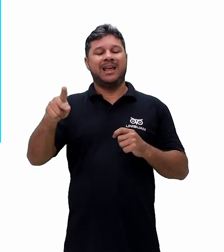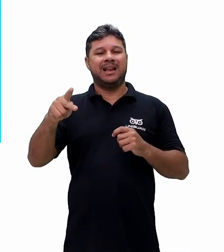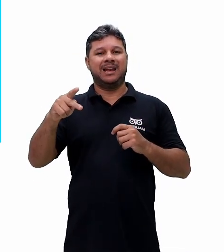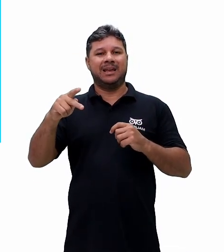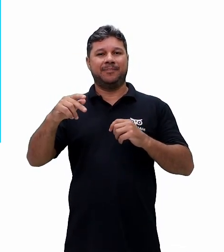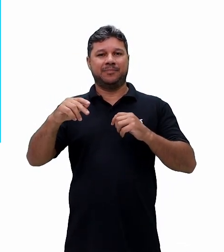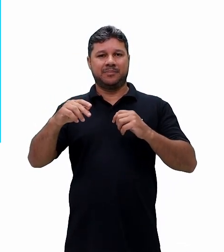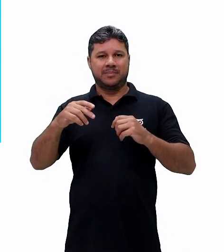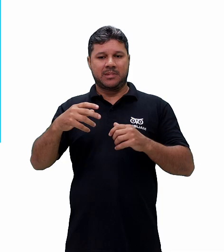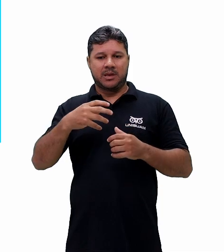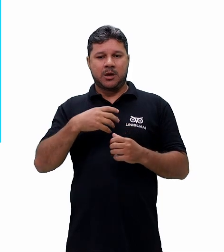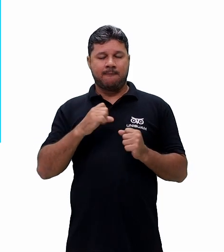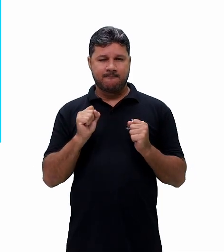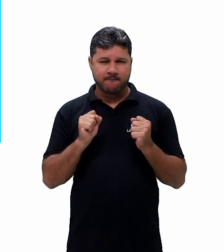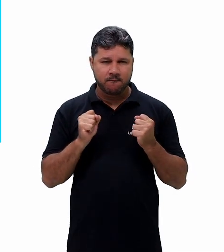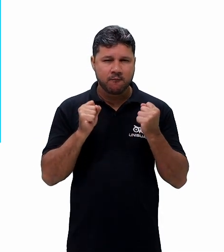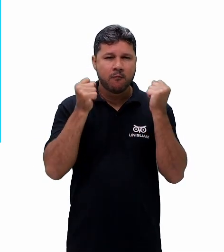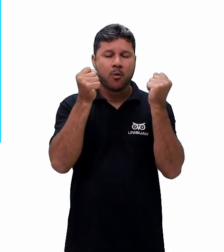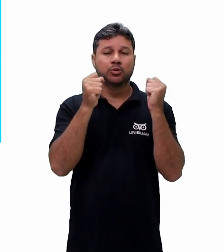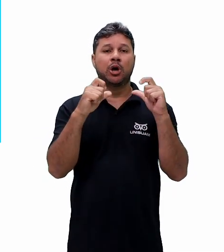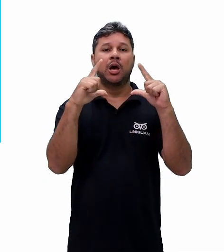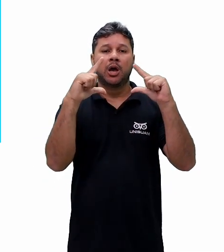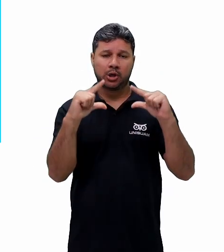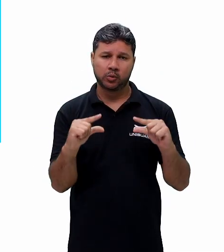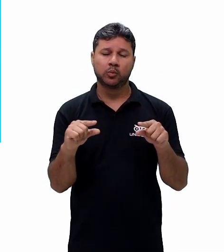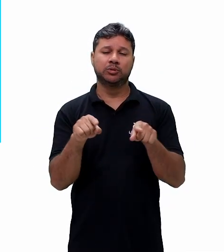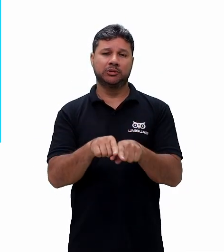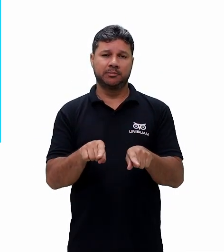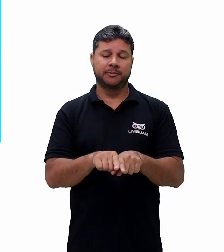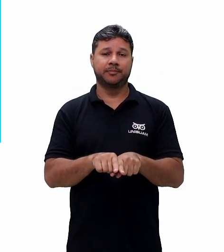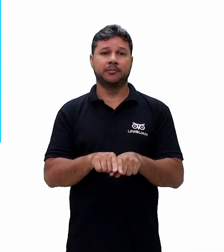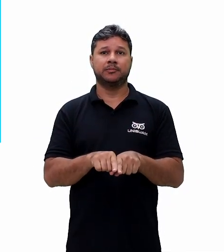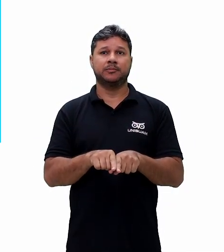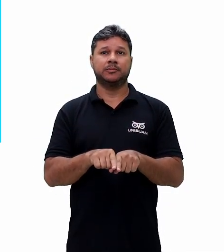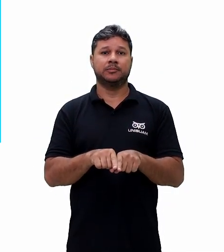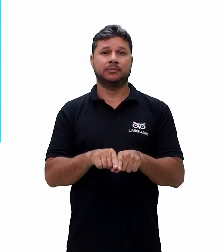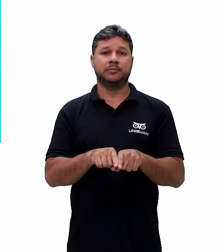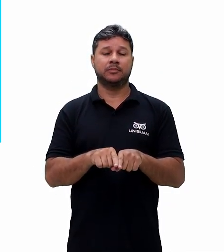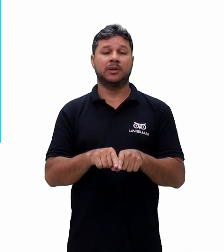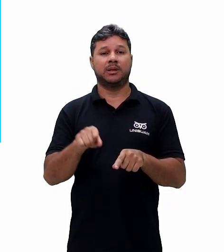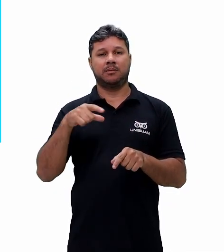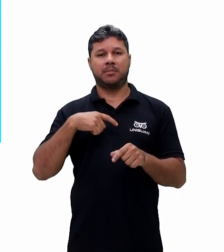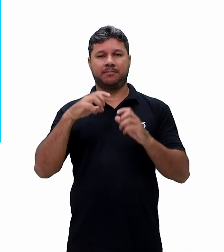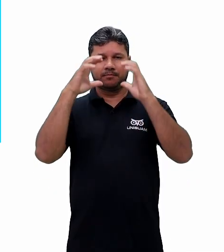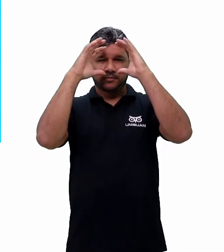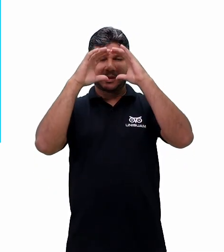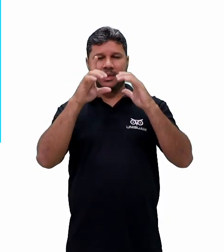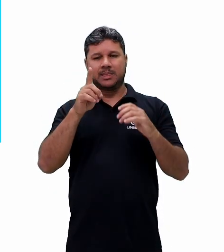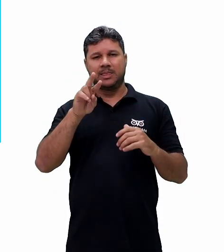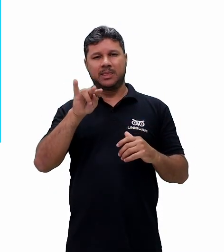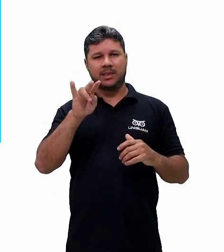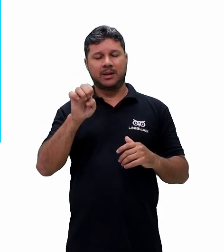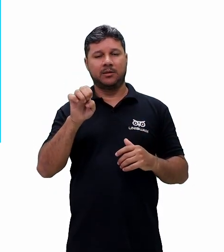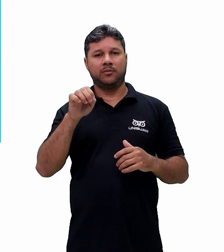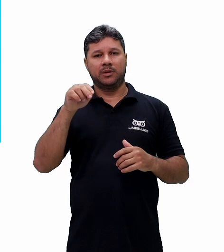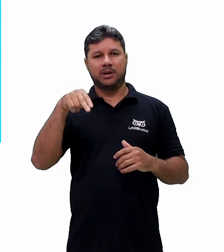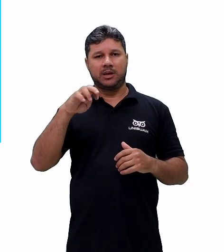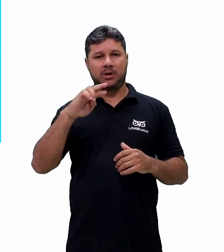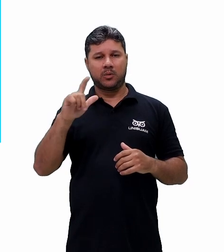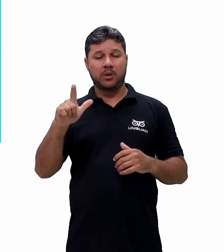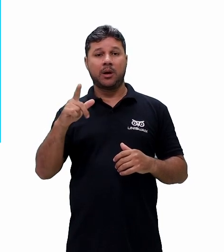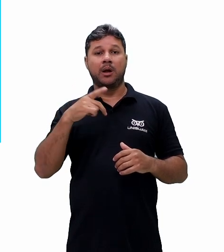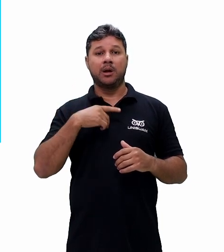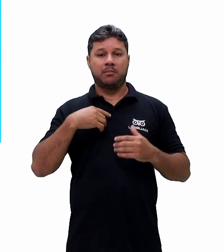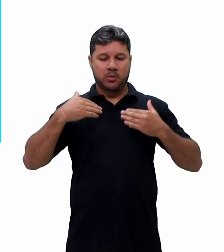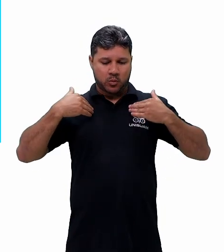indivíduo tenha a sua capacidade de produzir força reduzida também. Redução do drive neural